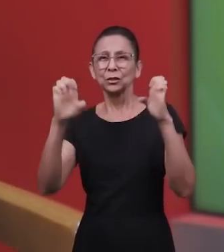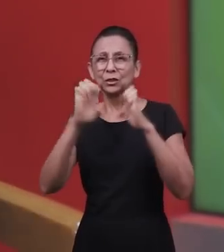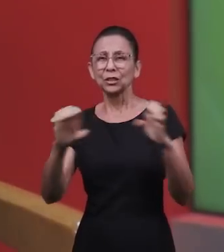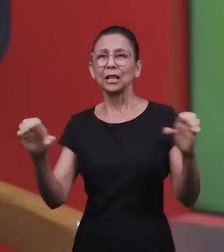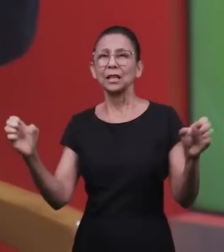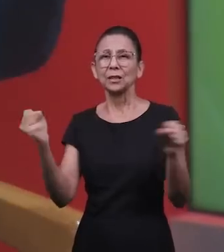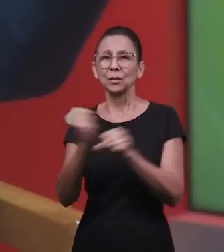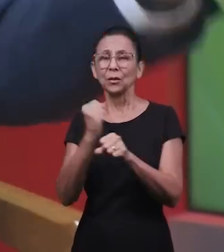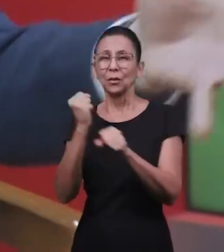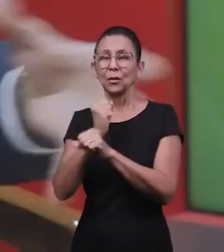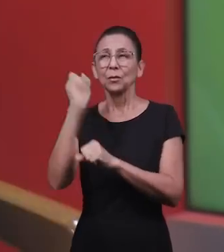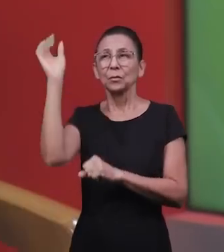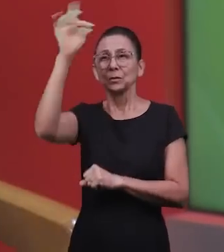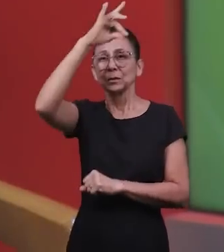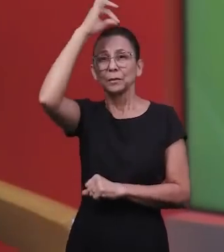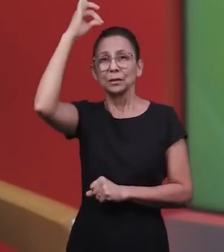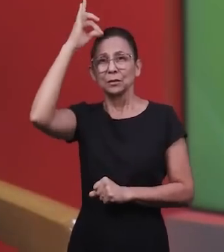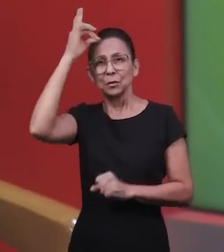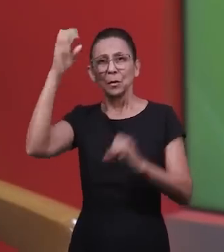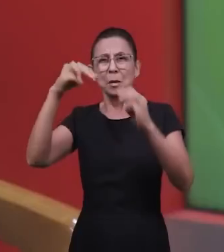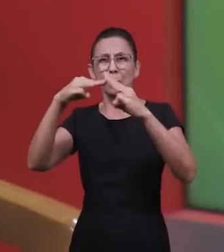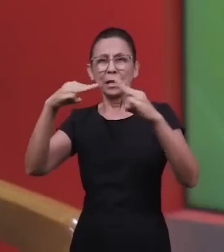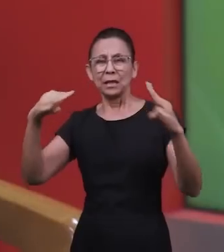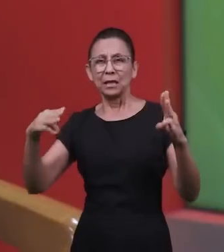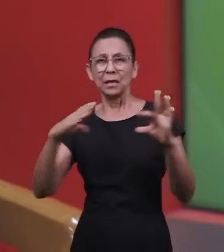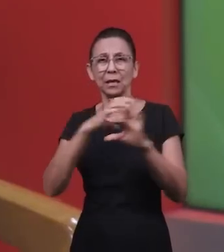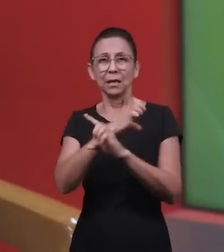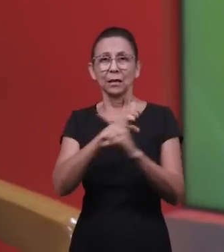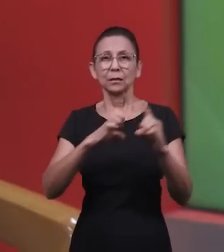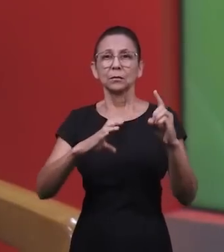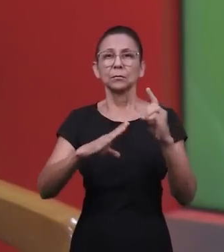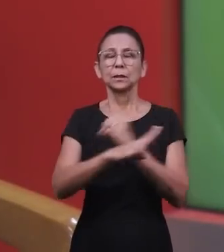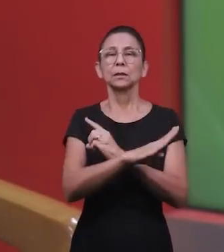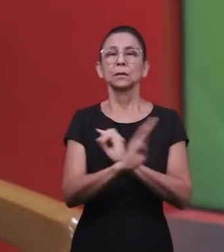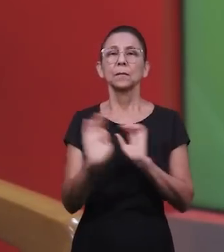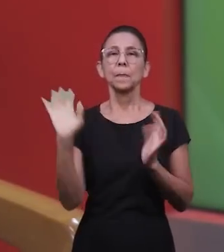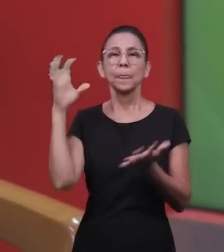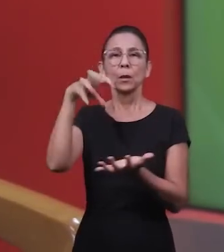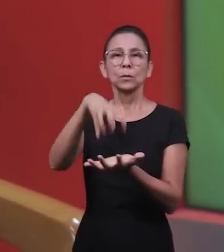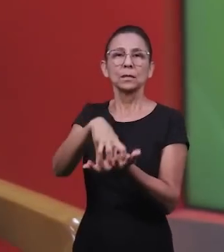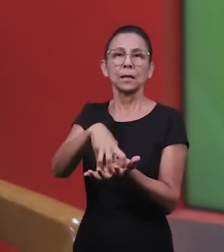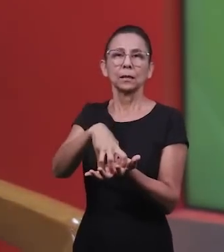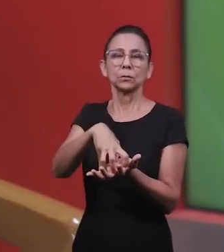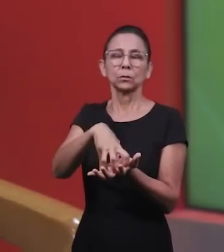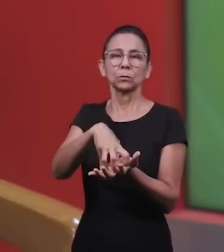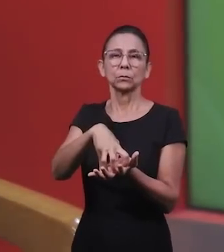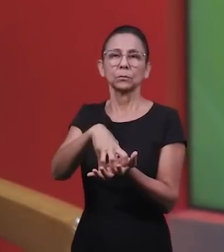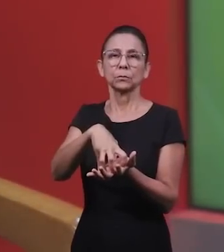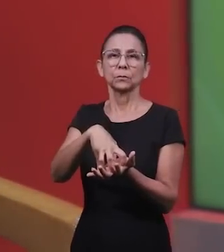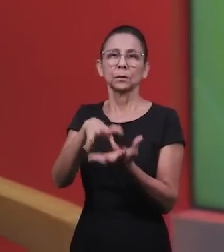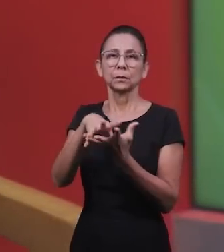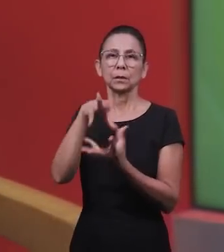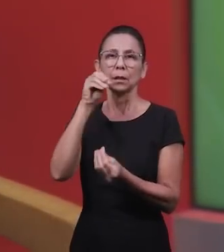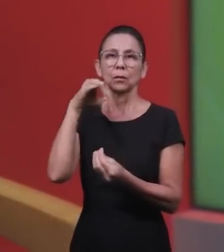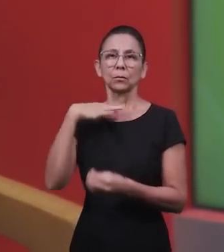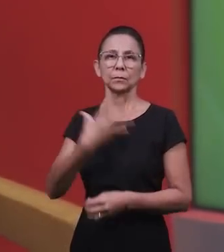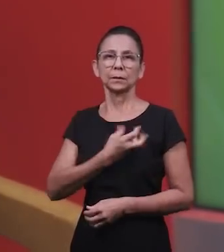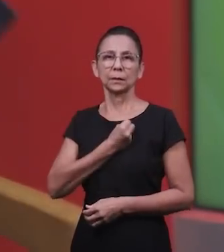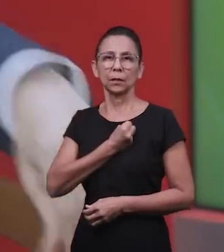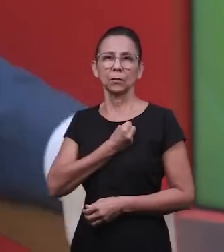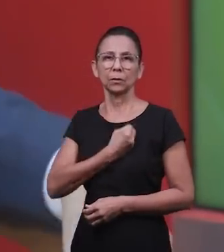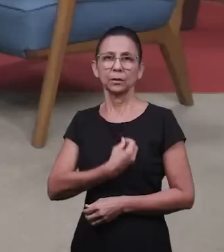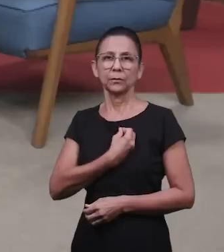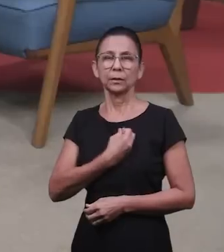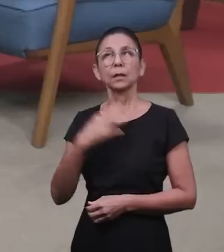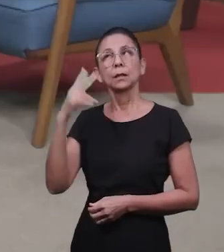Santo, Manaim, Escola Bíblica, tudo tem no seu centro a salvação da alma, a